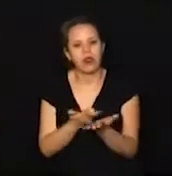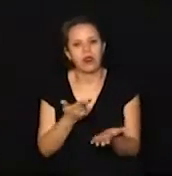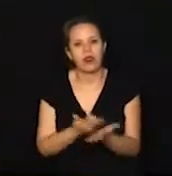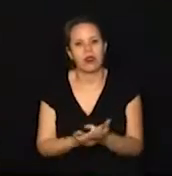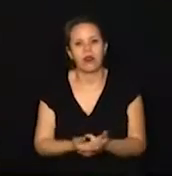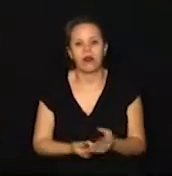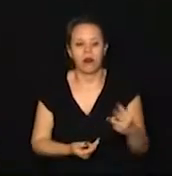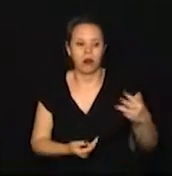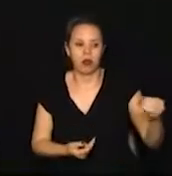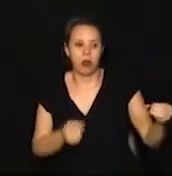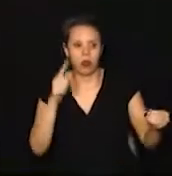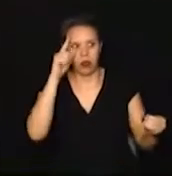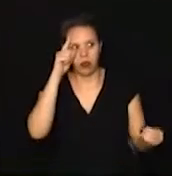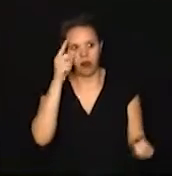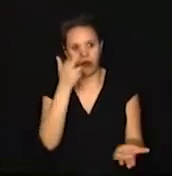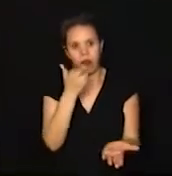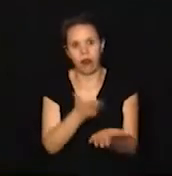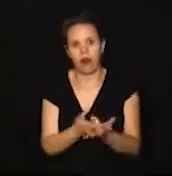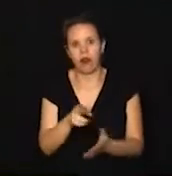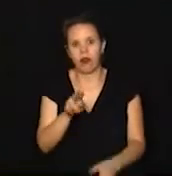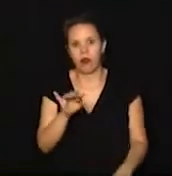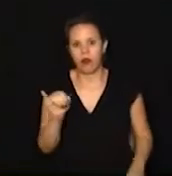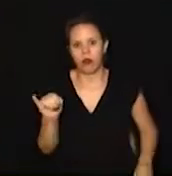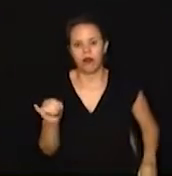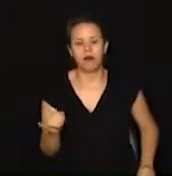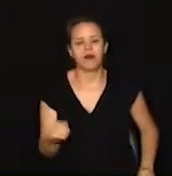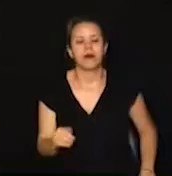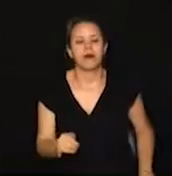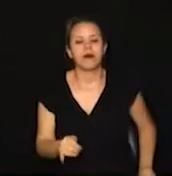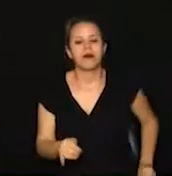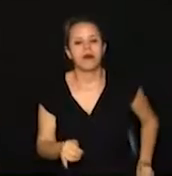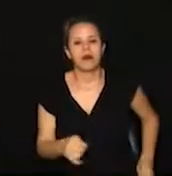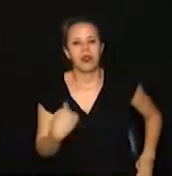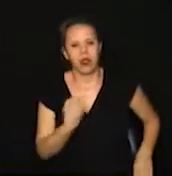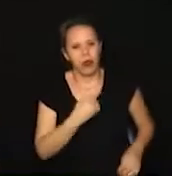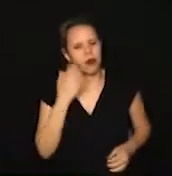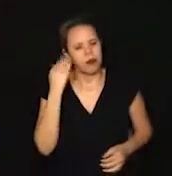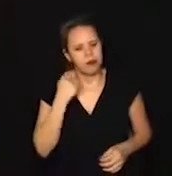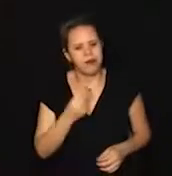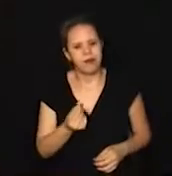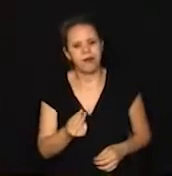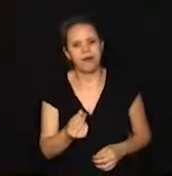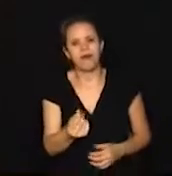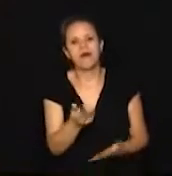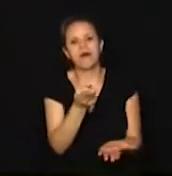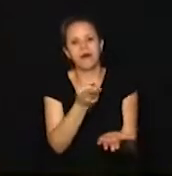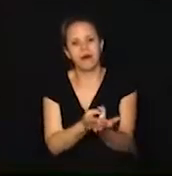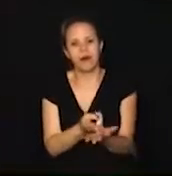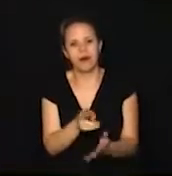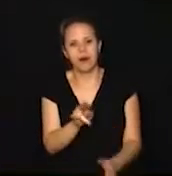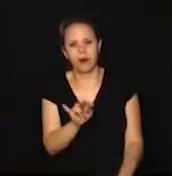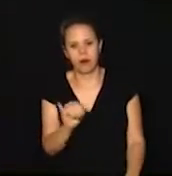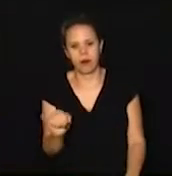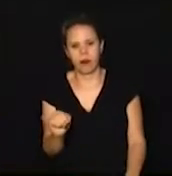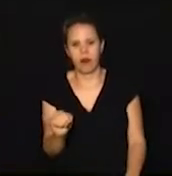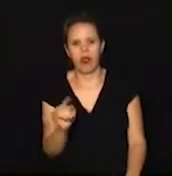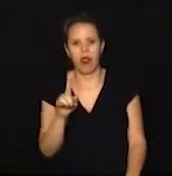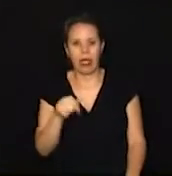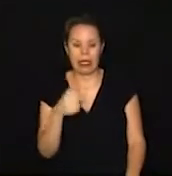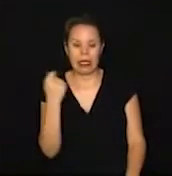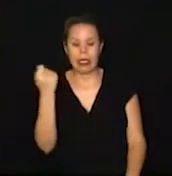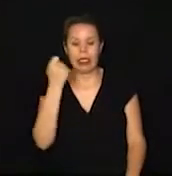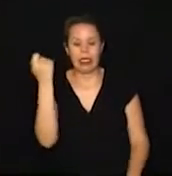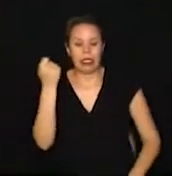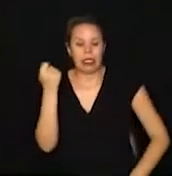dias de internação em UTI. A gente sabe que a longa permanência em UTI é um dos fatores de